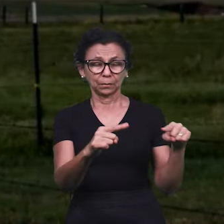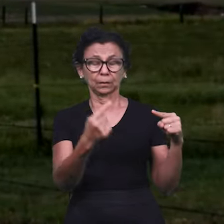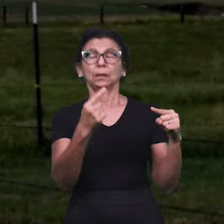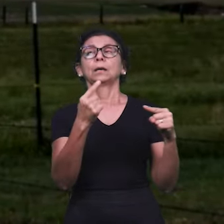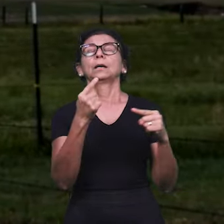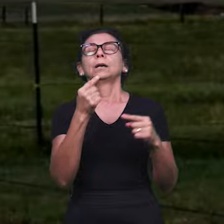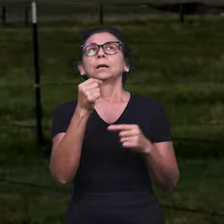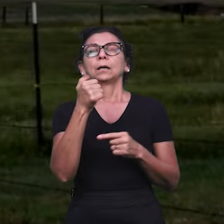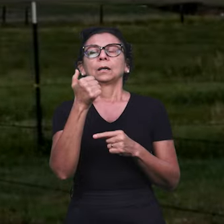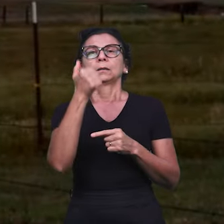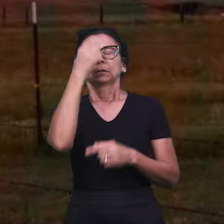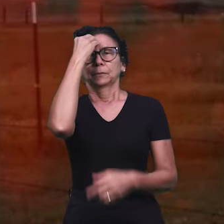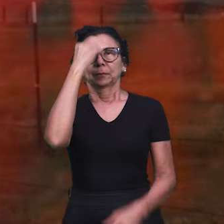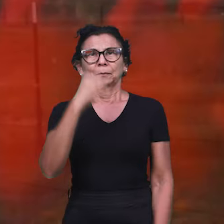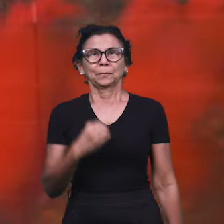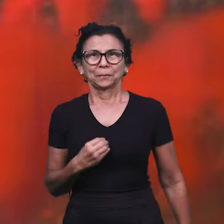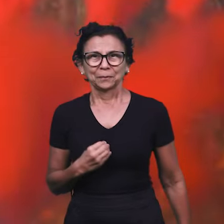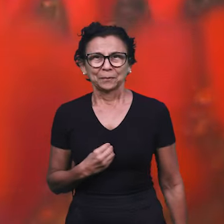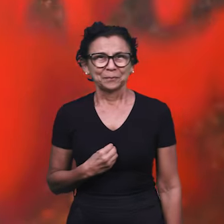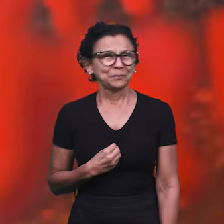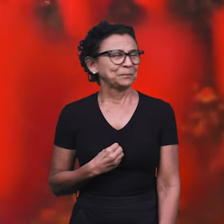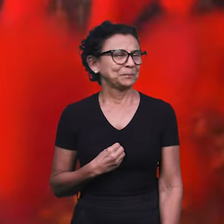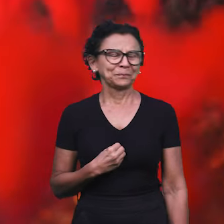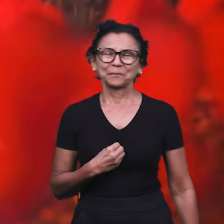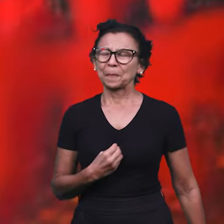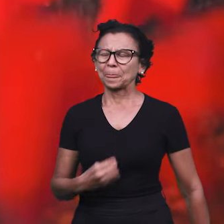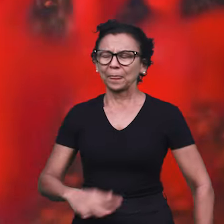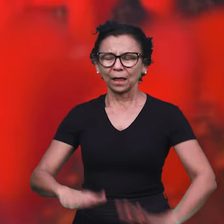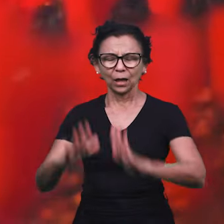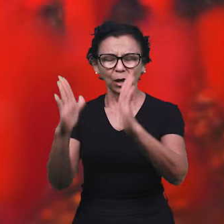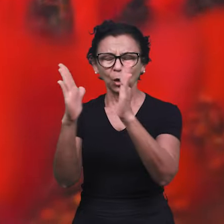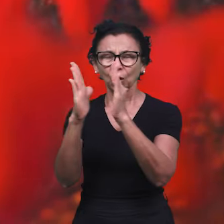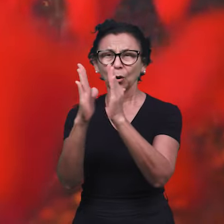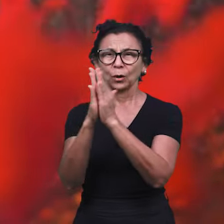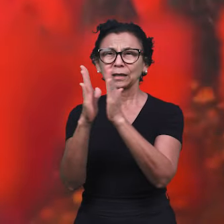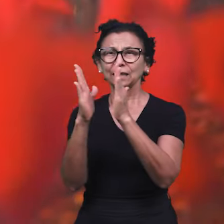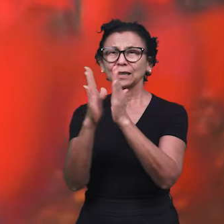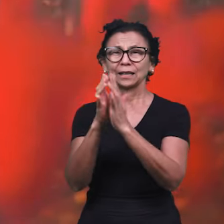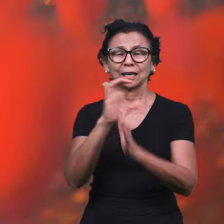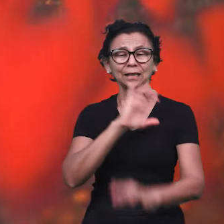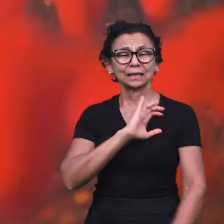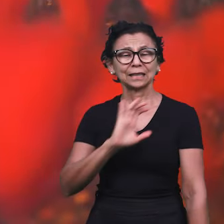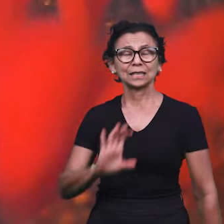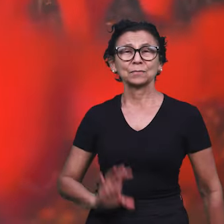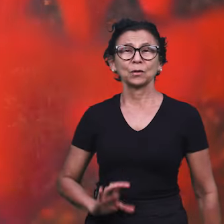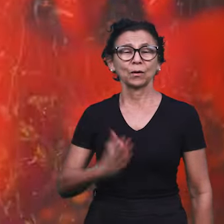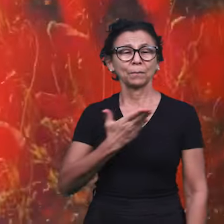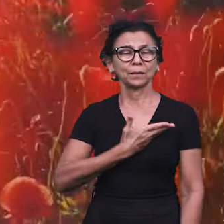Oh,